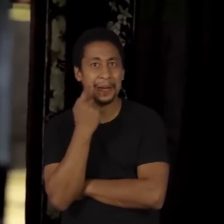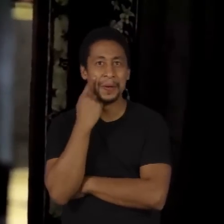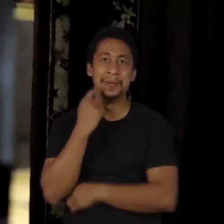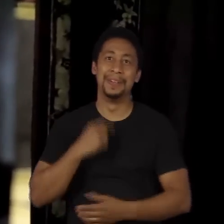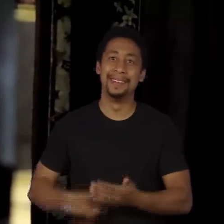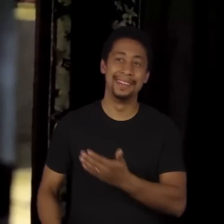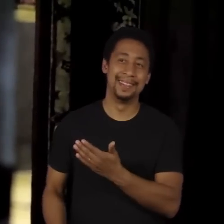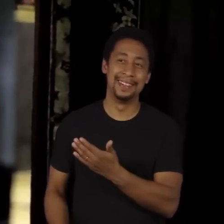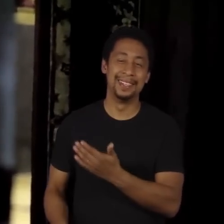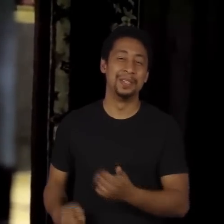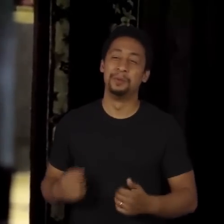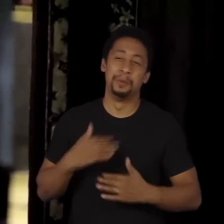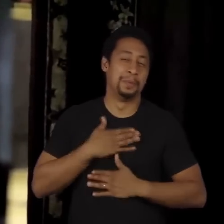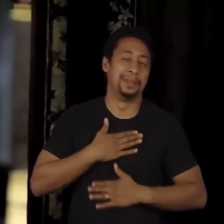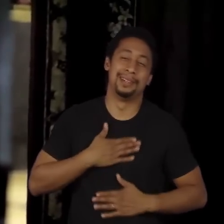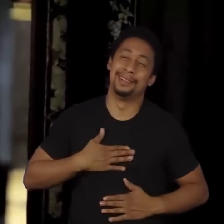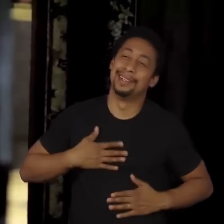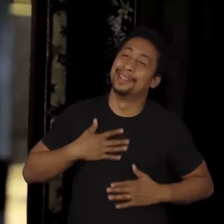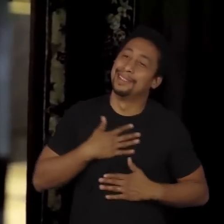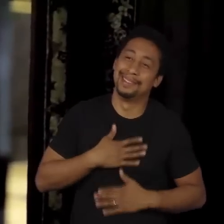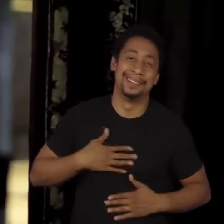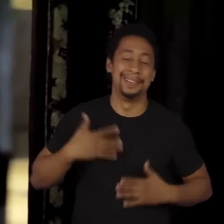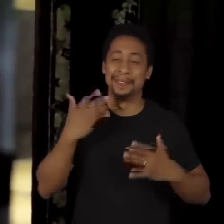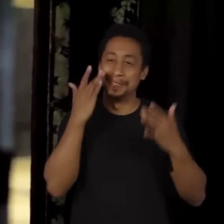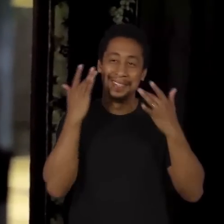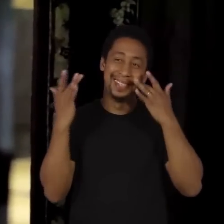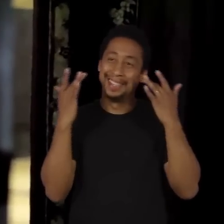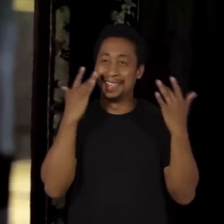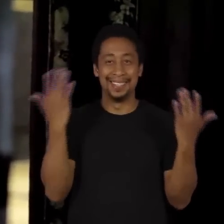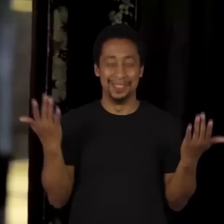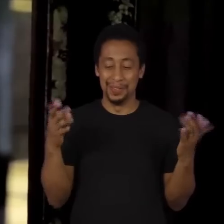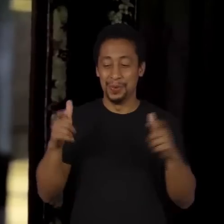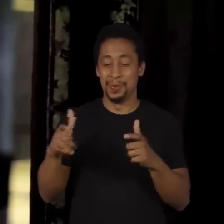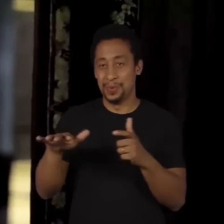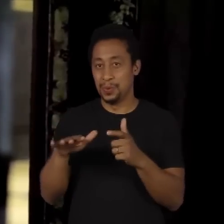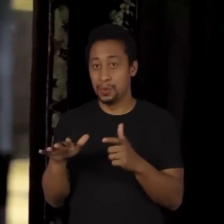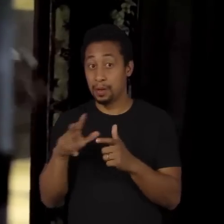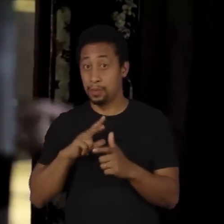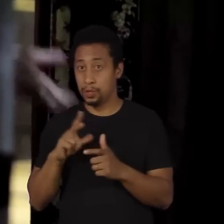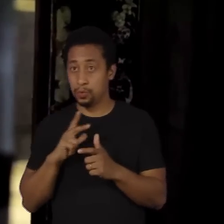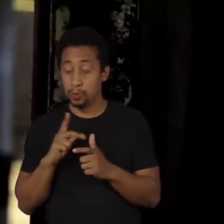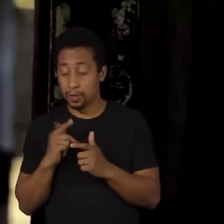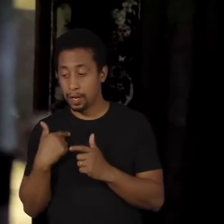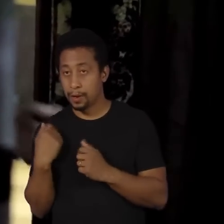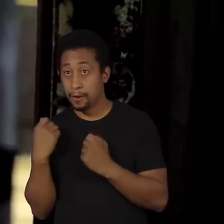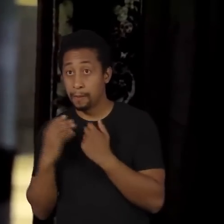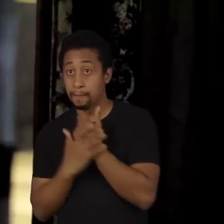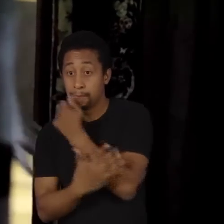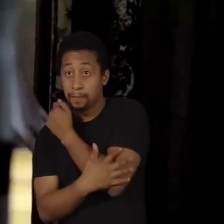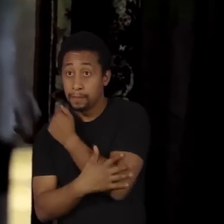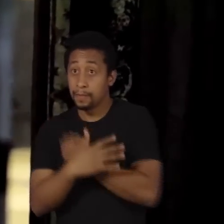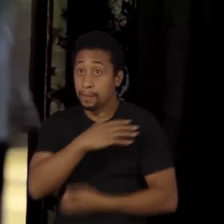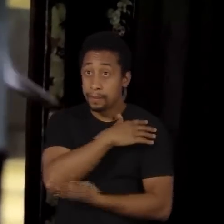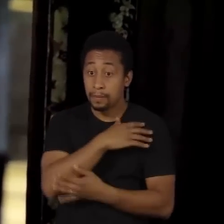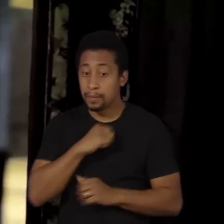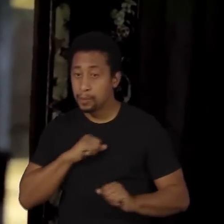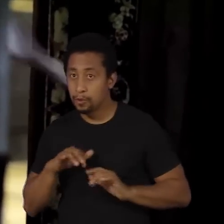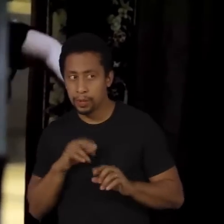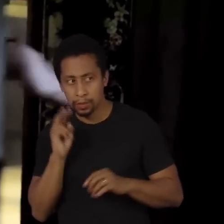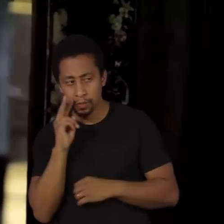prazer, né? Teatro você tem essa coisa, você está na coxia, fazendo o meu aquecimento e de olho no aquecimento da Maria.